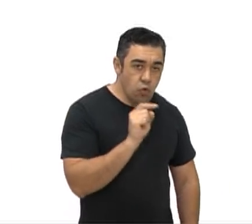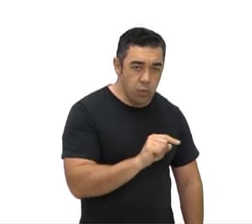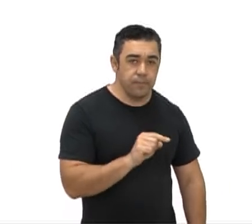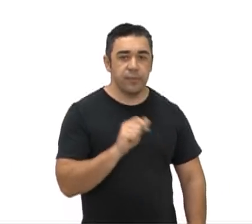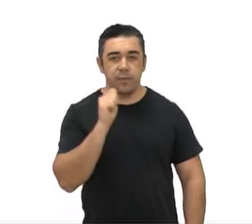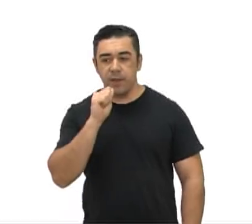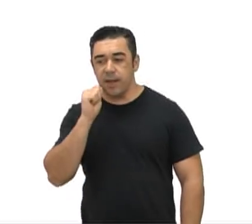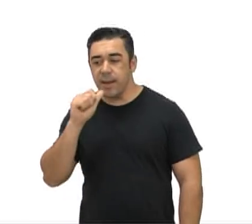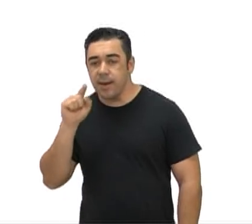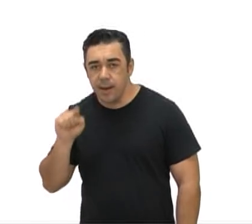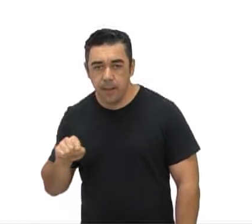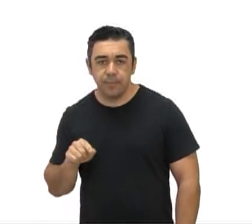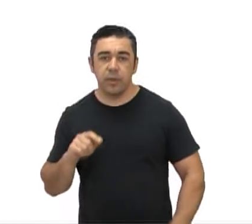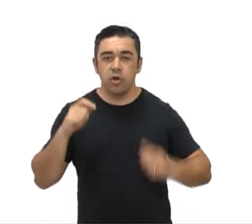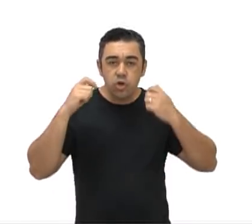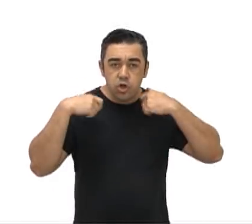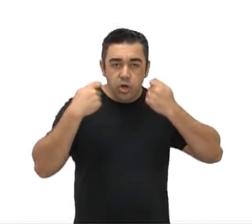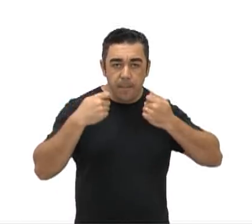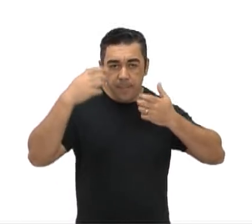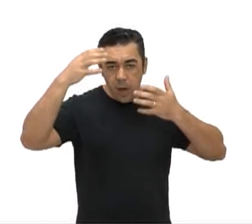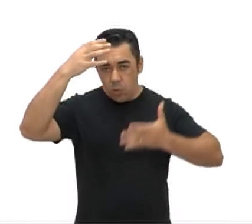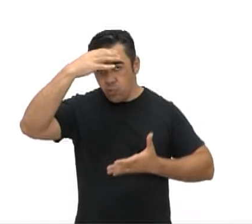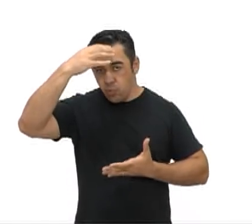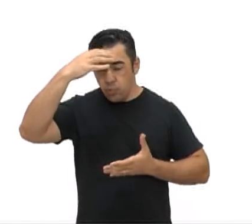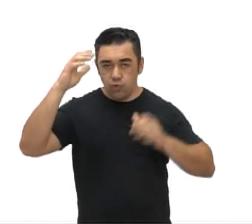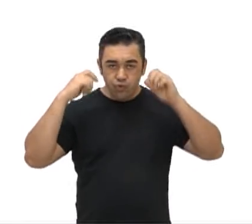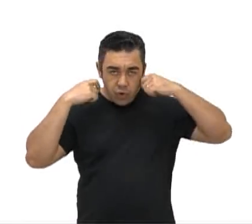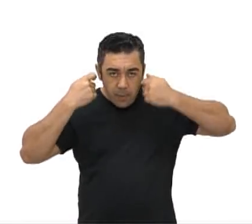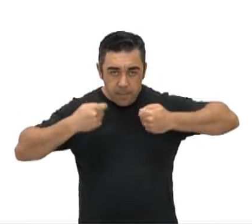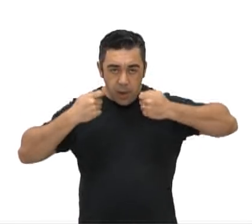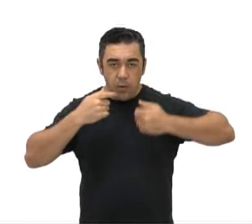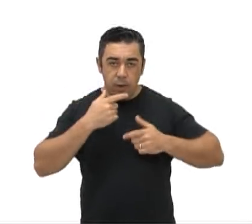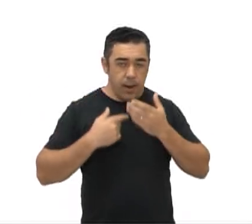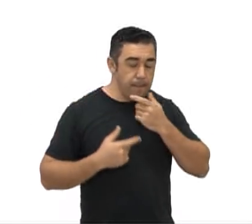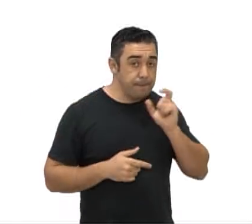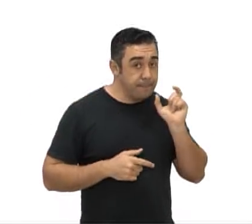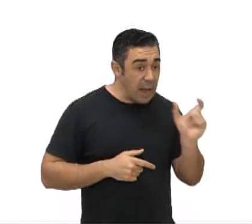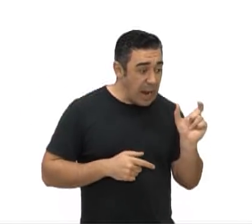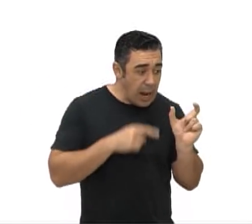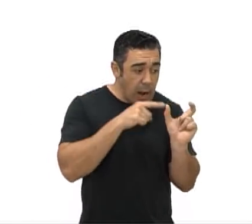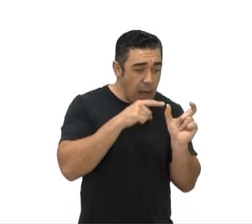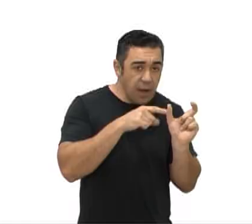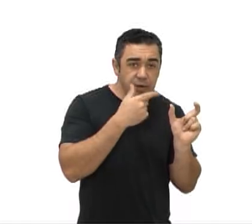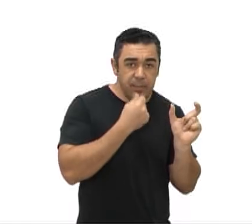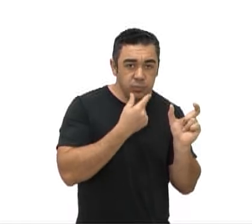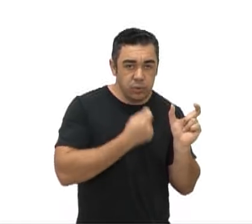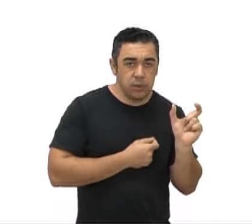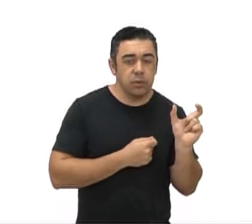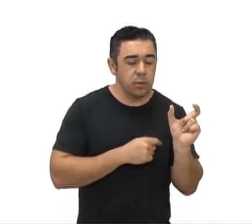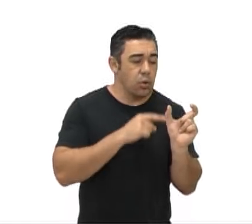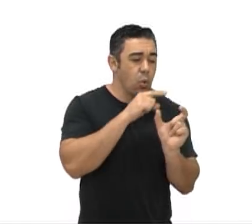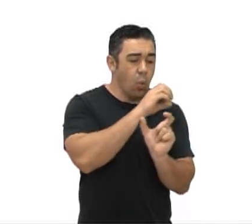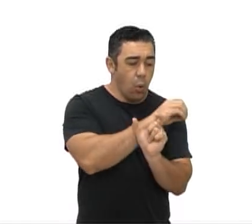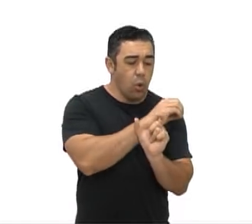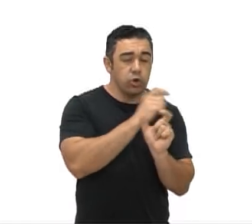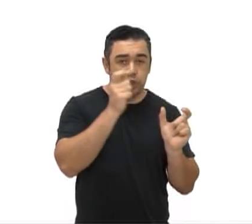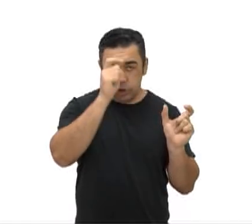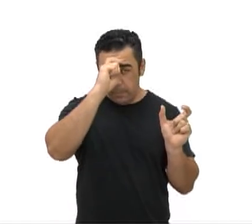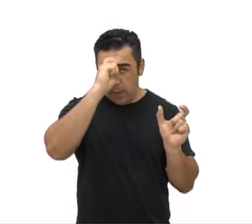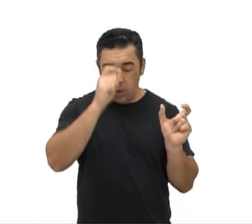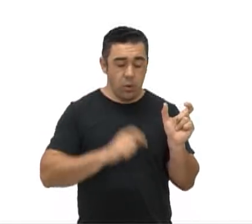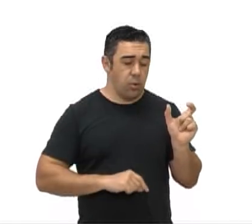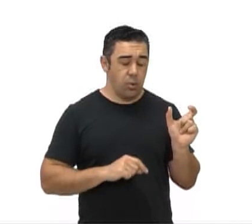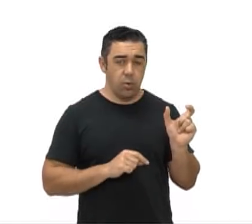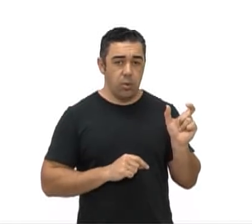ou feminino. Para chapeuzinho, a gente tem que é uma palavra considerada masculina, um substantivo que eu posso colocar o na frente, né?